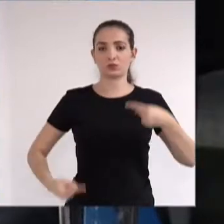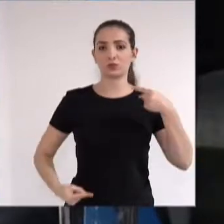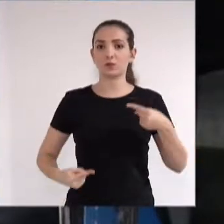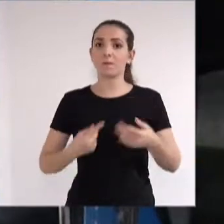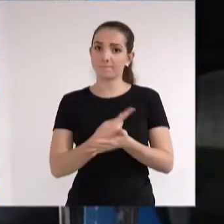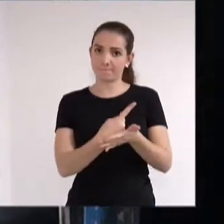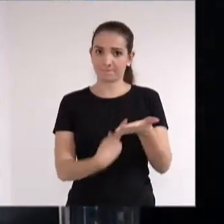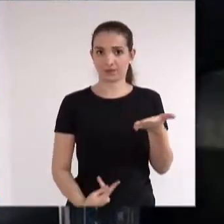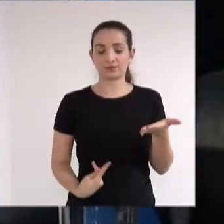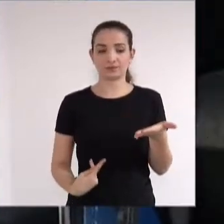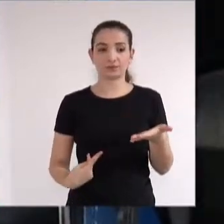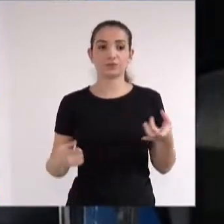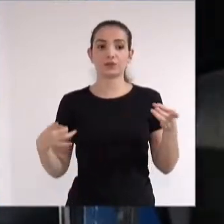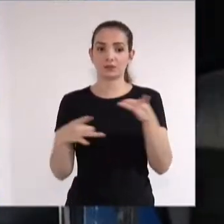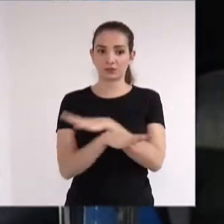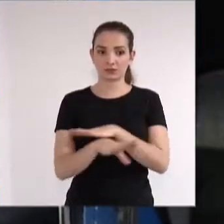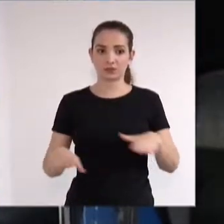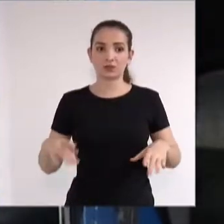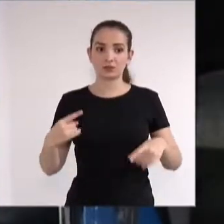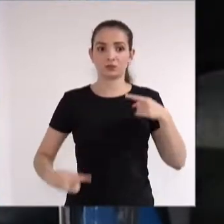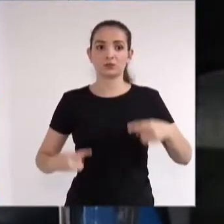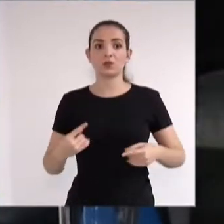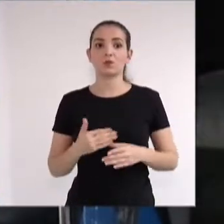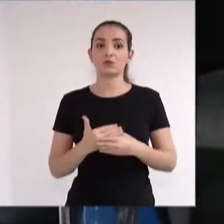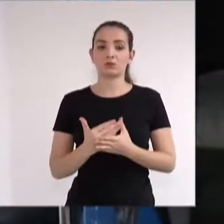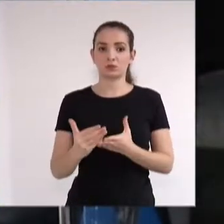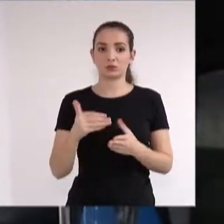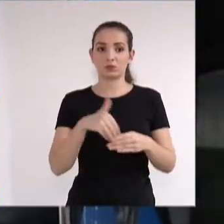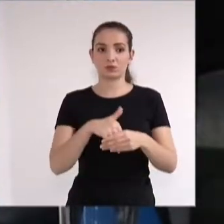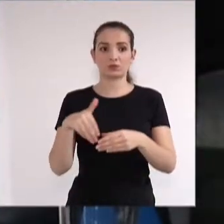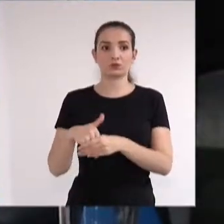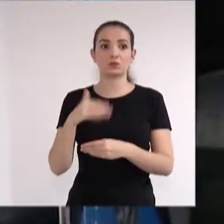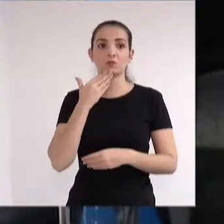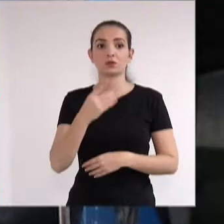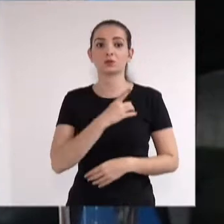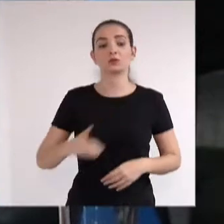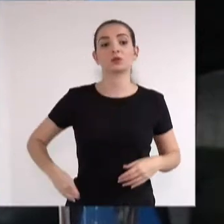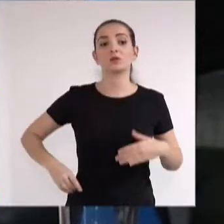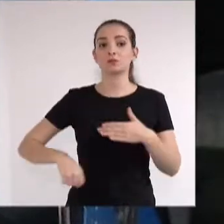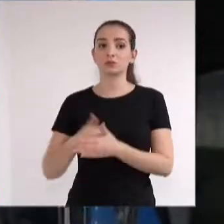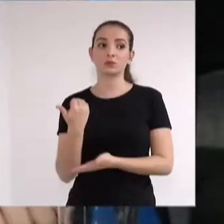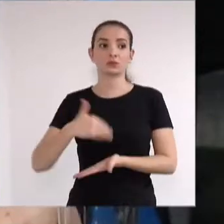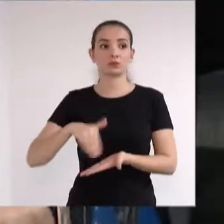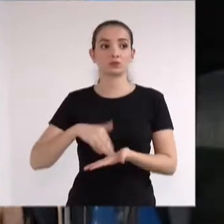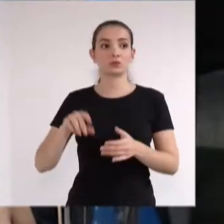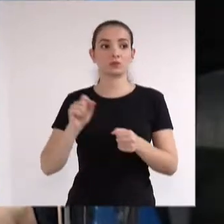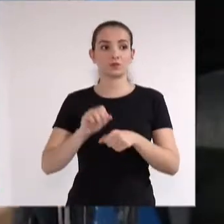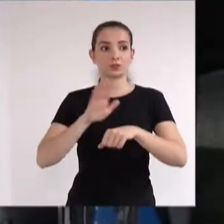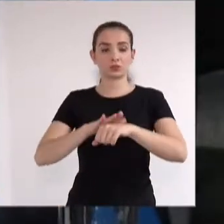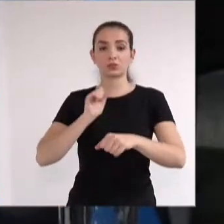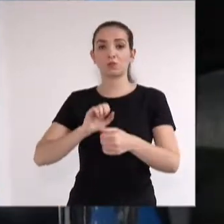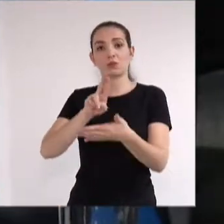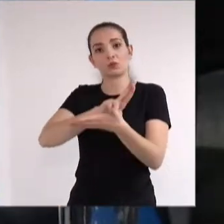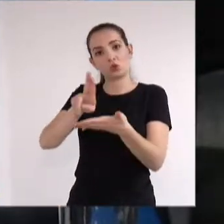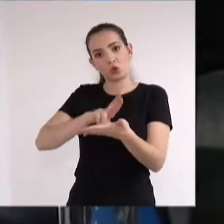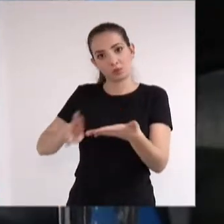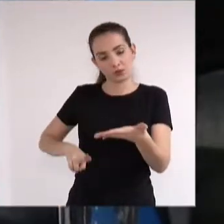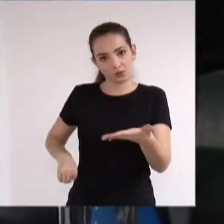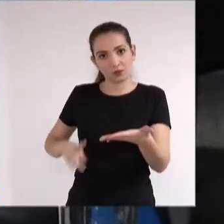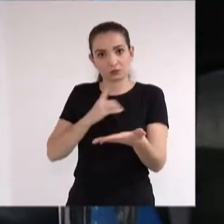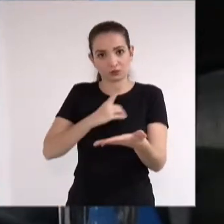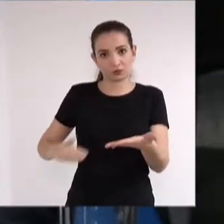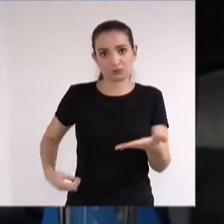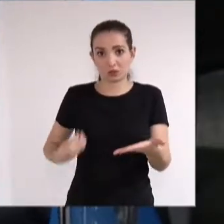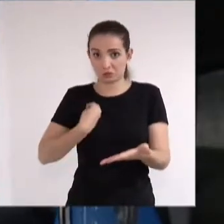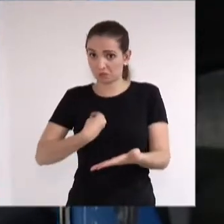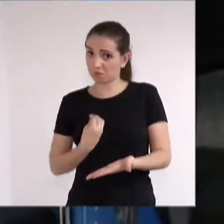o parecer. Encerrada a discussão, em votação, solicita ao deputado primeiro secretário que faça a chamada nominal colhendo os votos dos